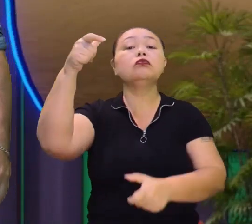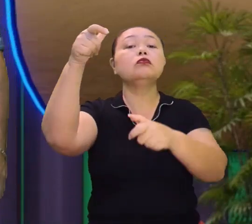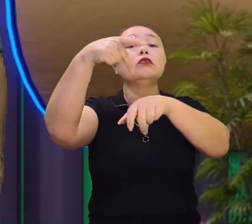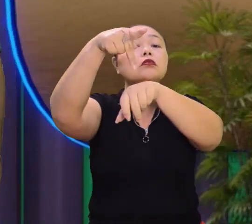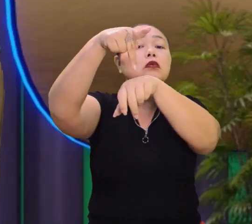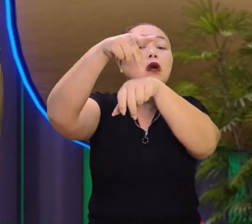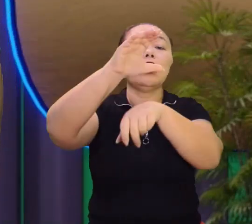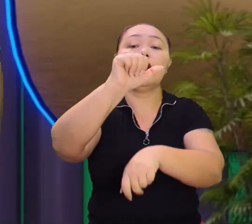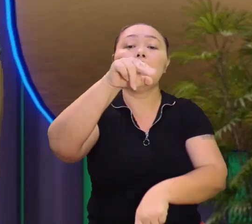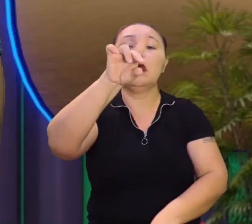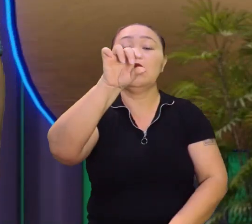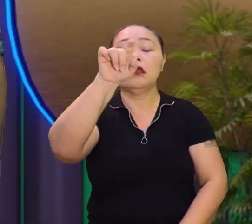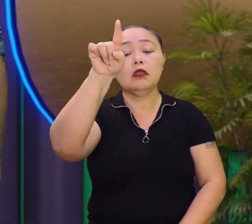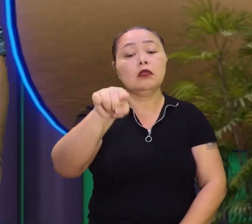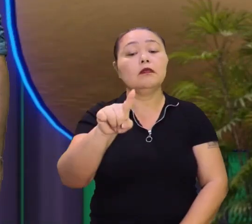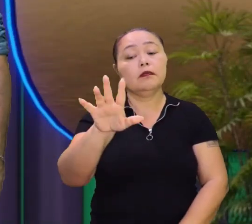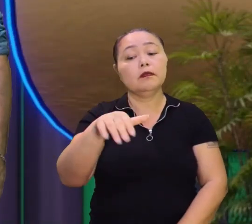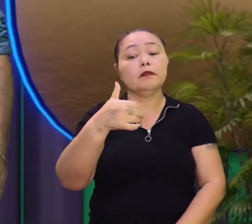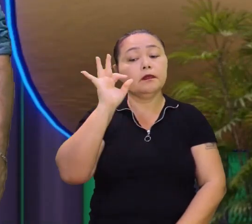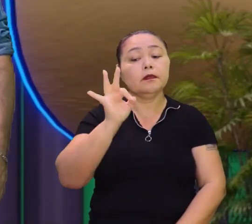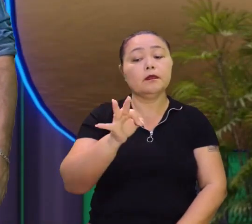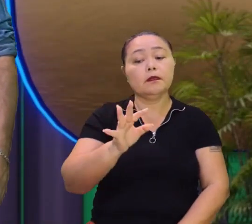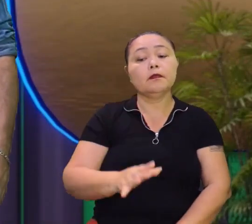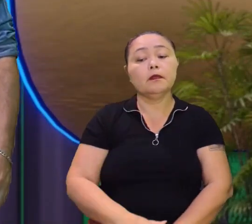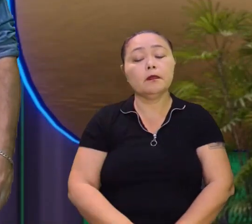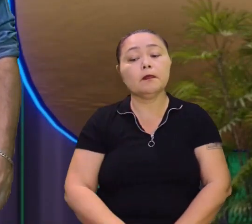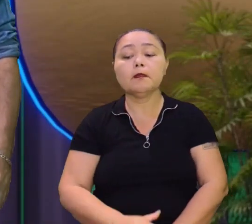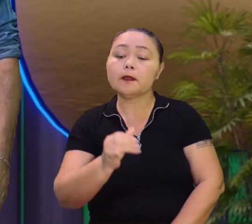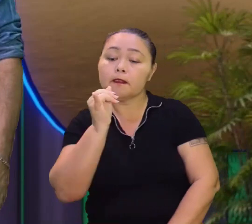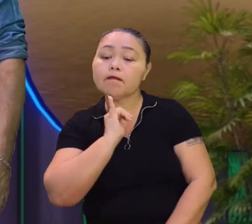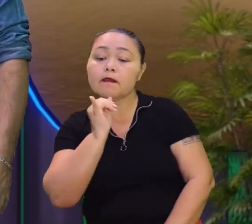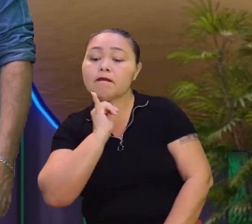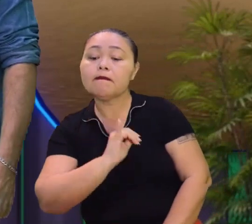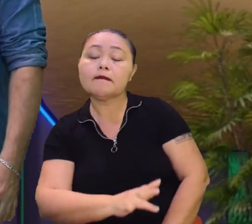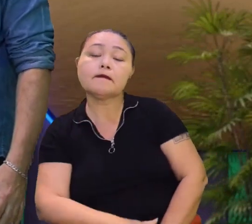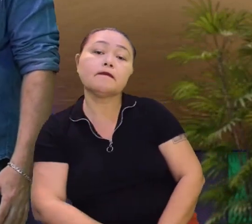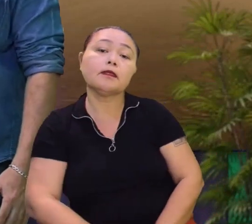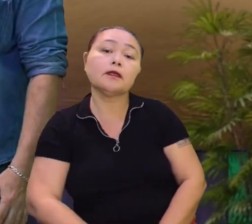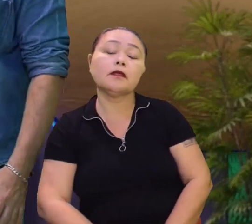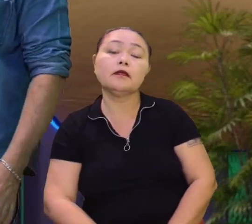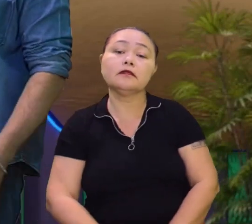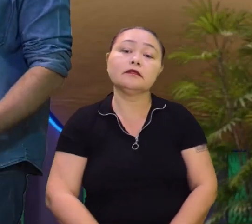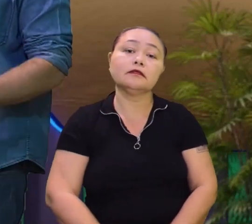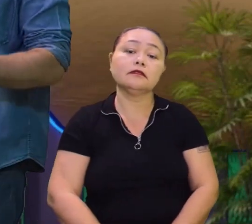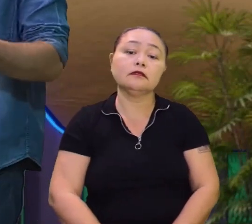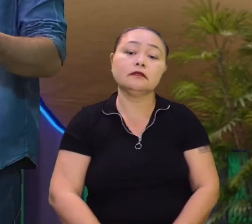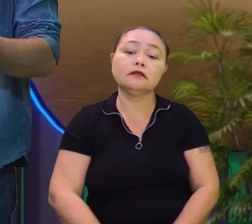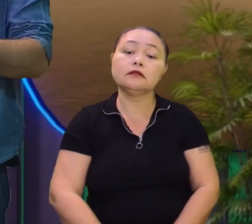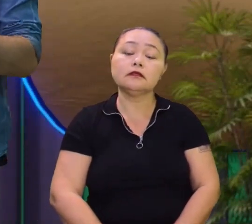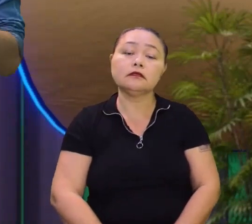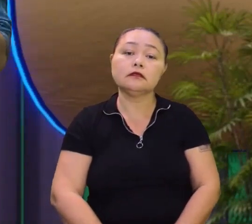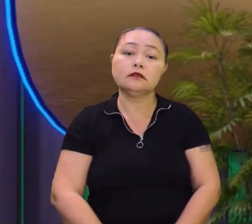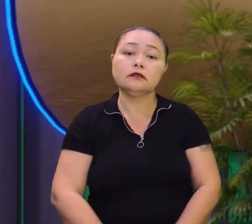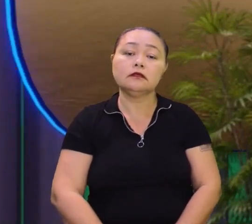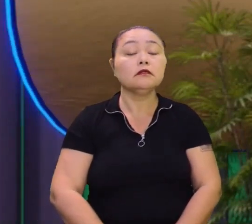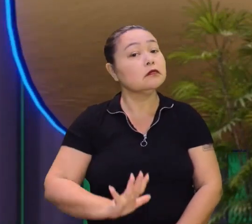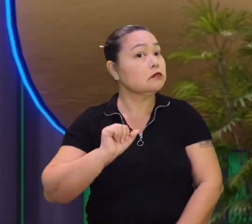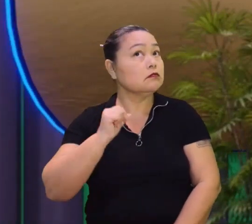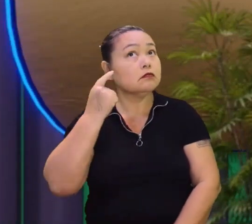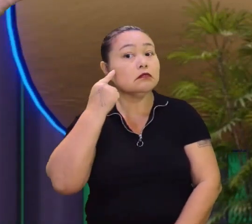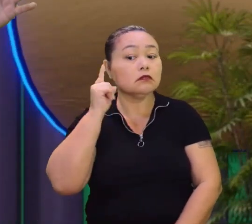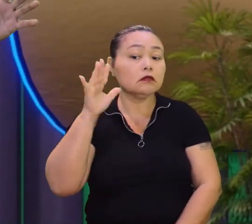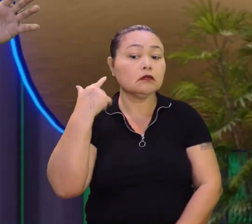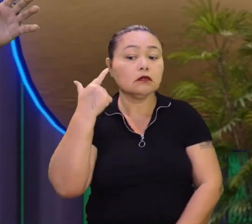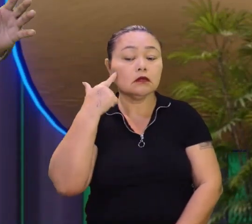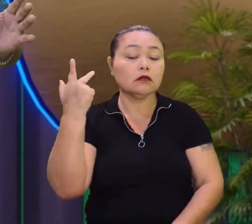outro país, o Canadá. É exato. Isso? Só um exemplo. Exemplo, galera. Isso aí pode um dia a gente